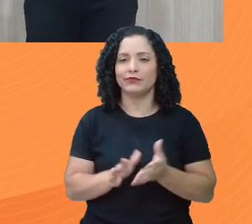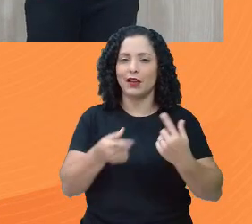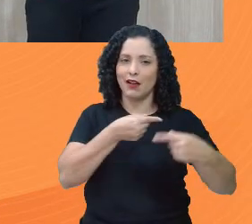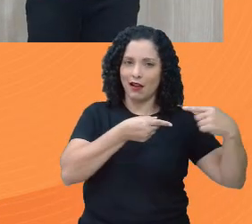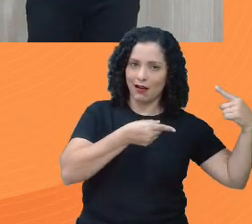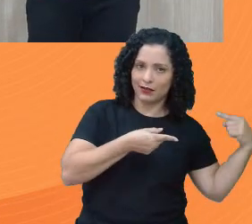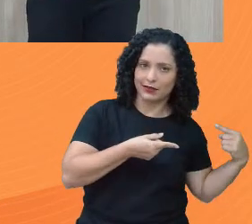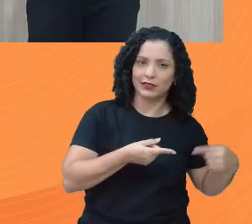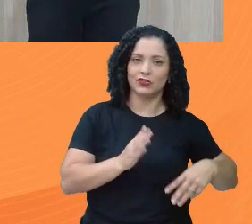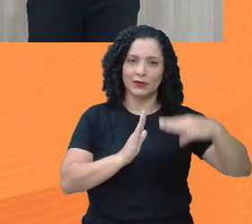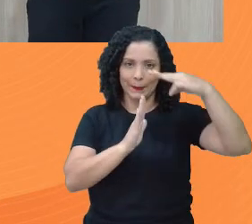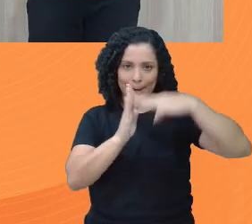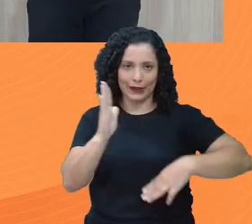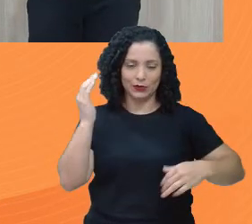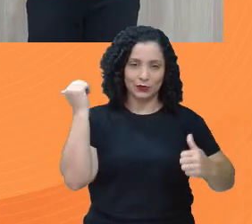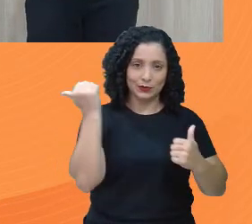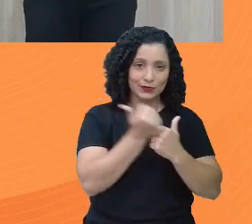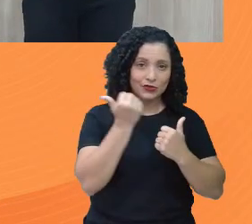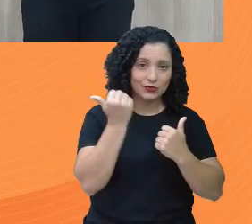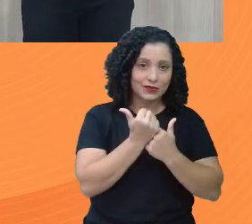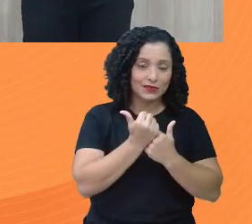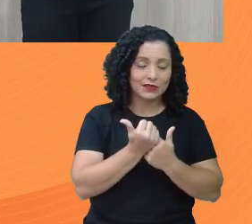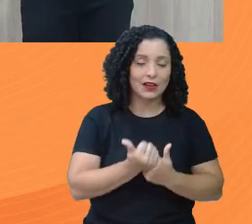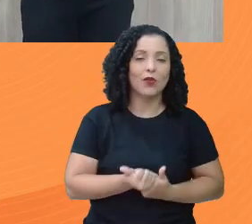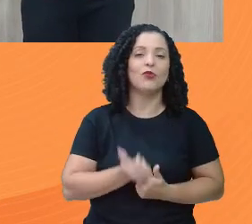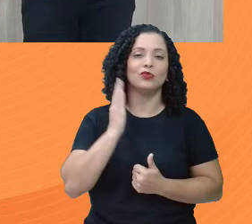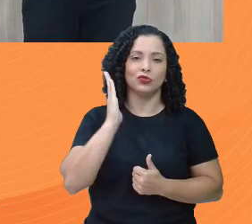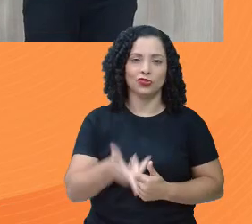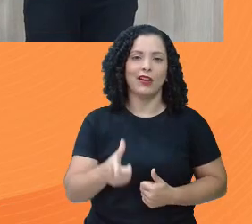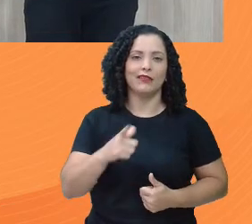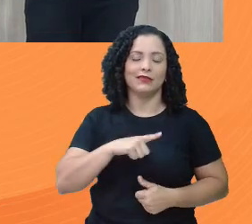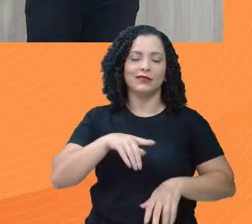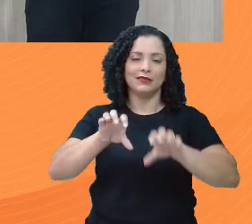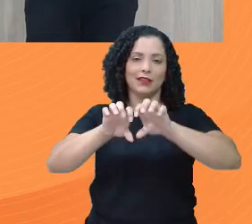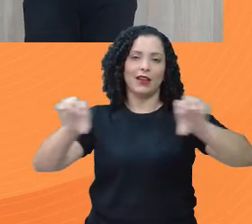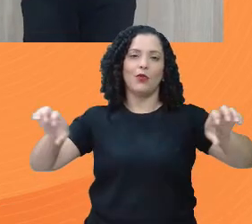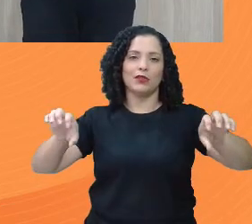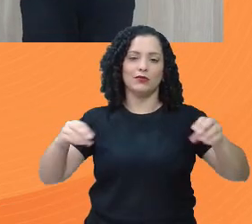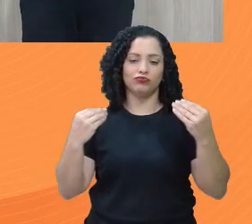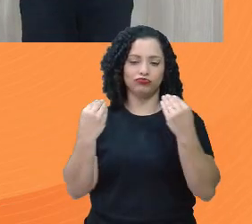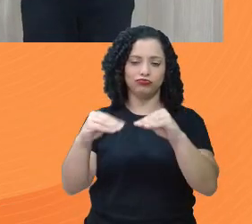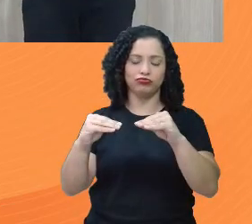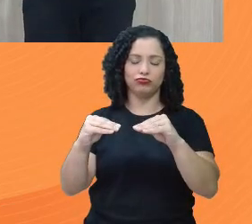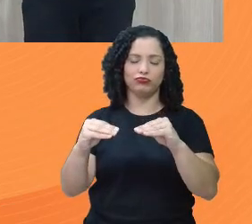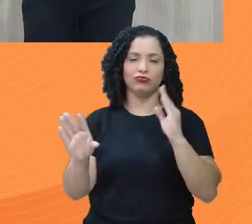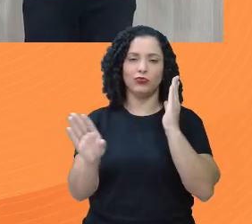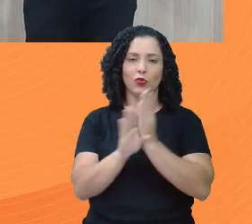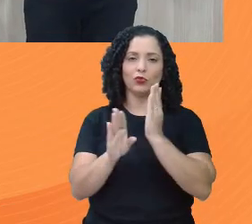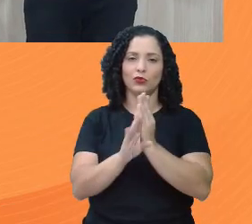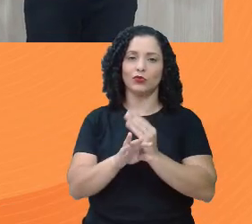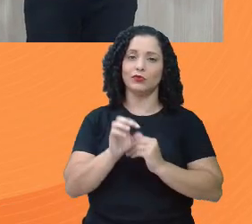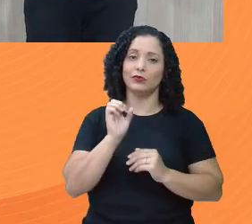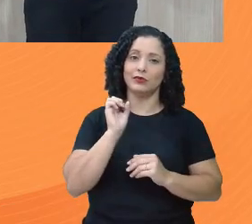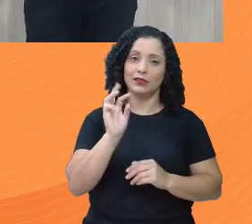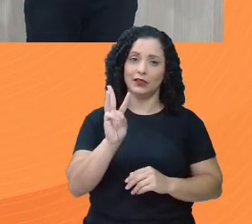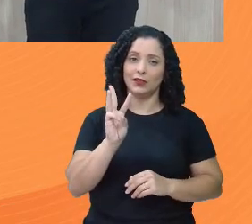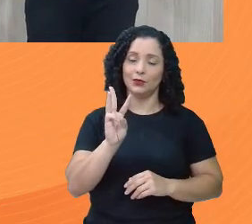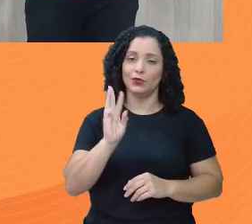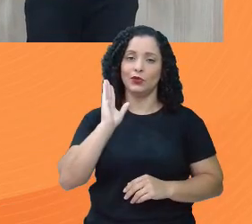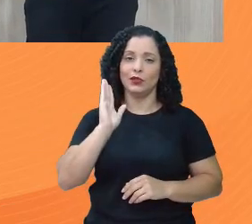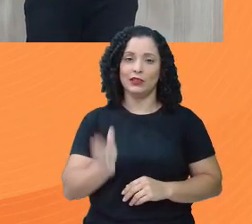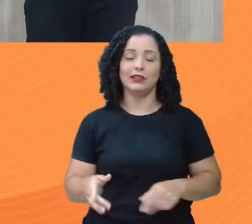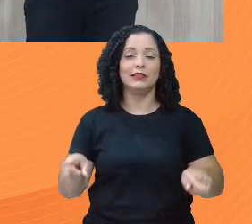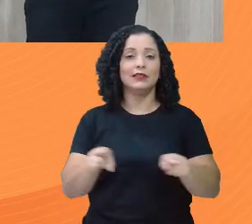da substituição, a gente já tinha uma equação lá pronta, né? A gente descobriu w e já tinha lá pronto que y